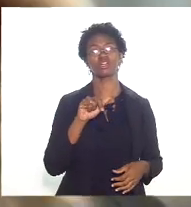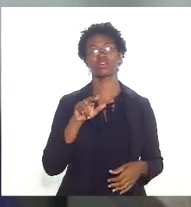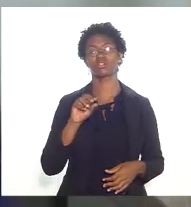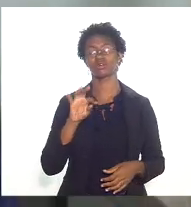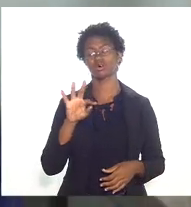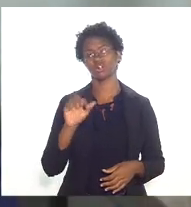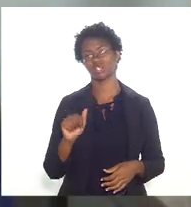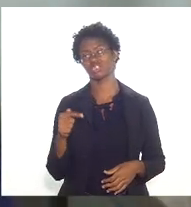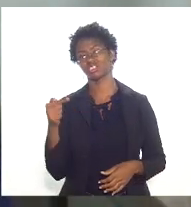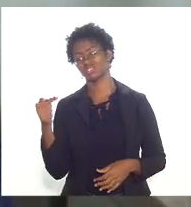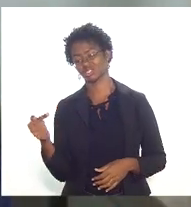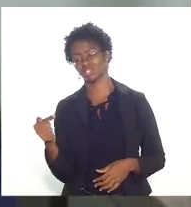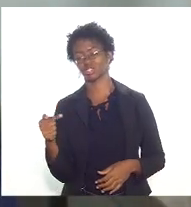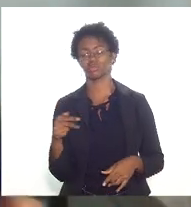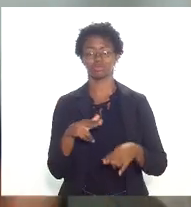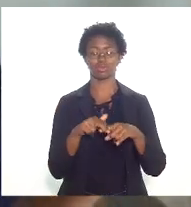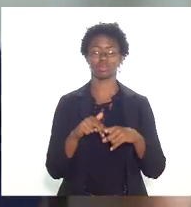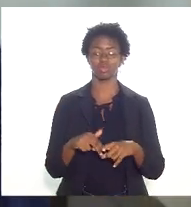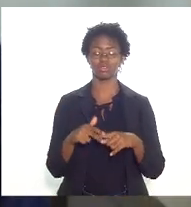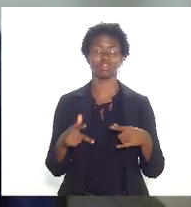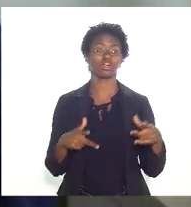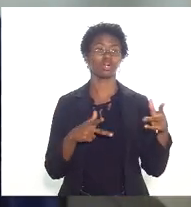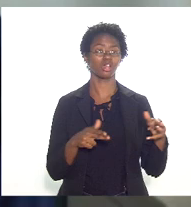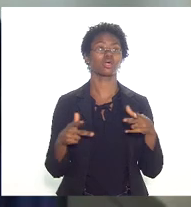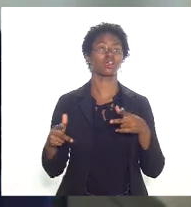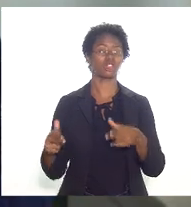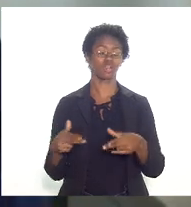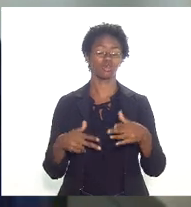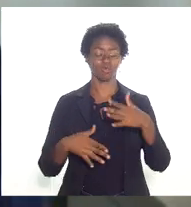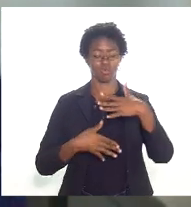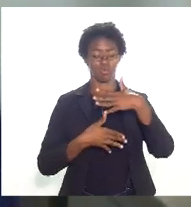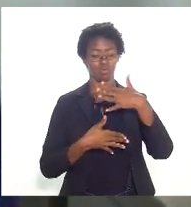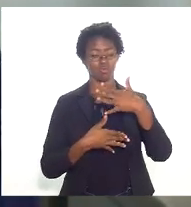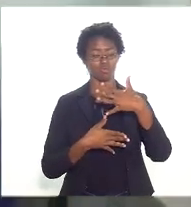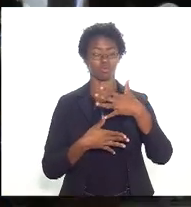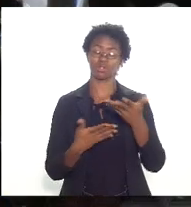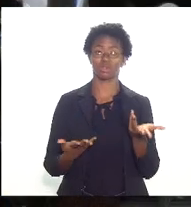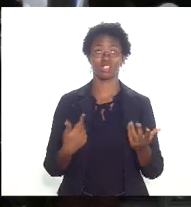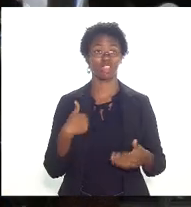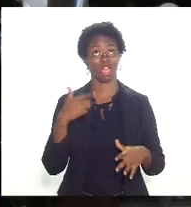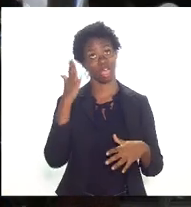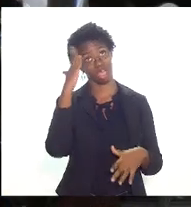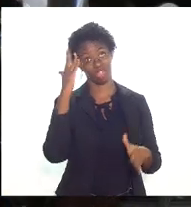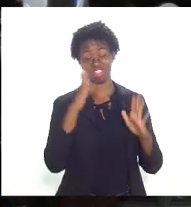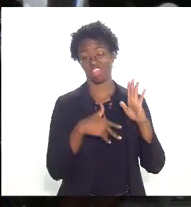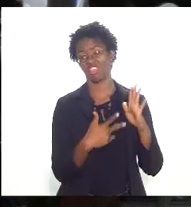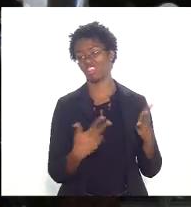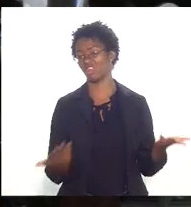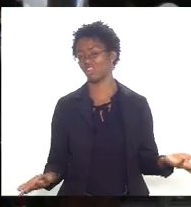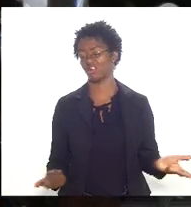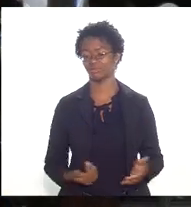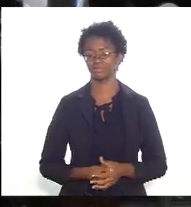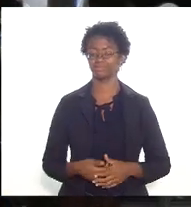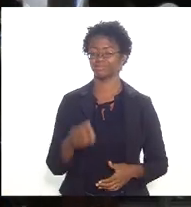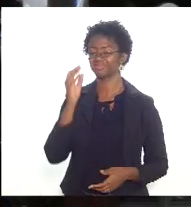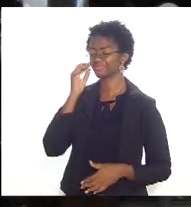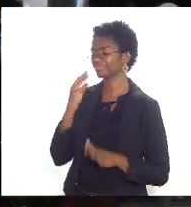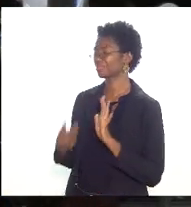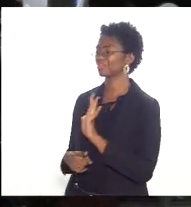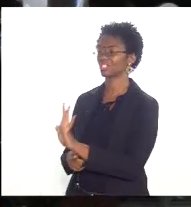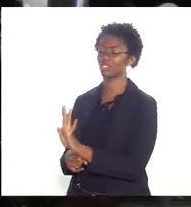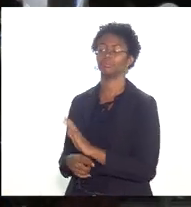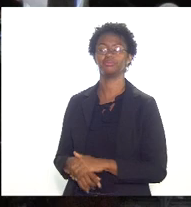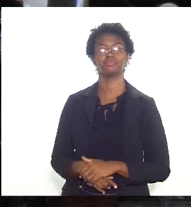porque o Chile está no mesmo continente o presente eu não sei ler deixa eu tentar ajudar a Deputado Luiz tem